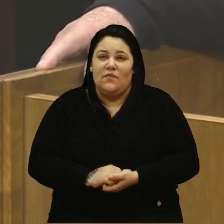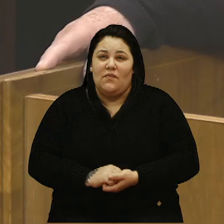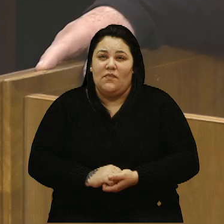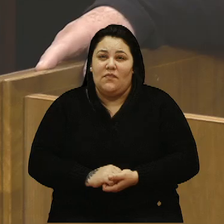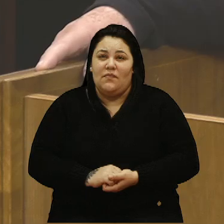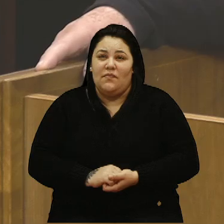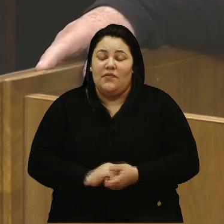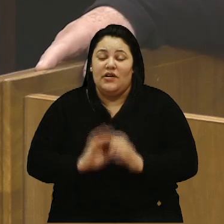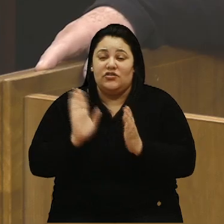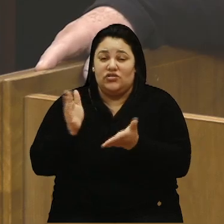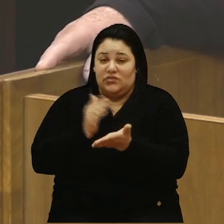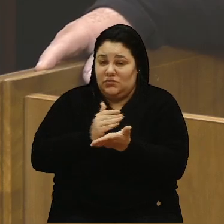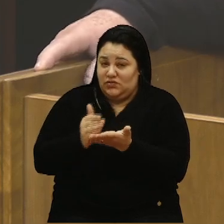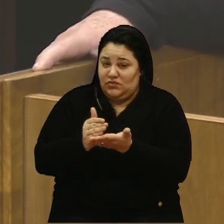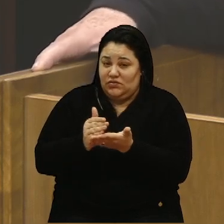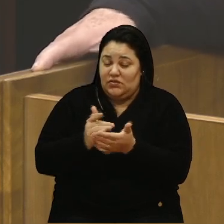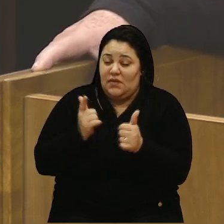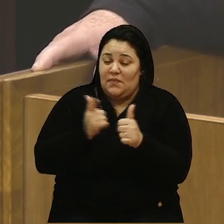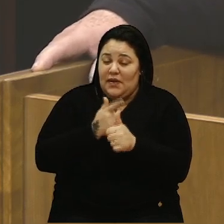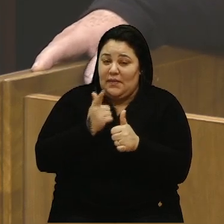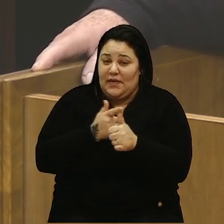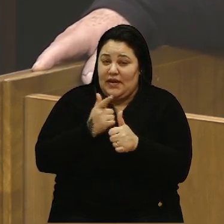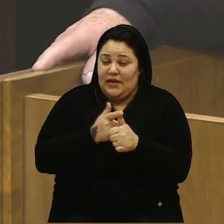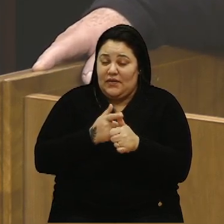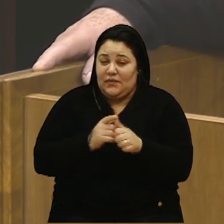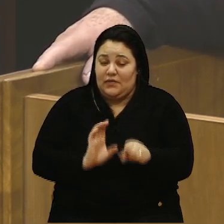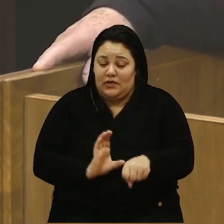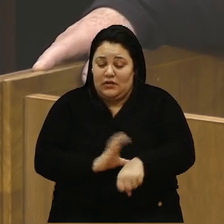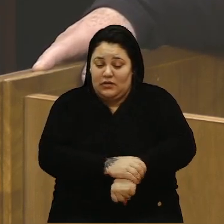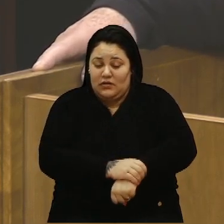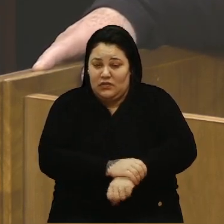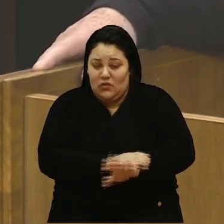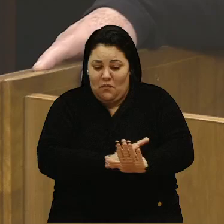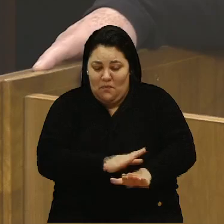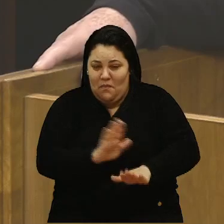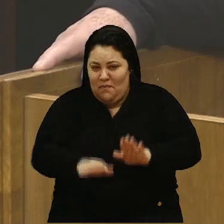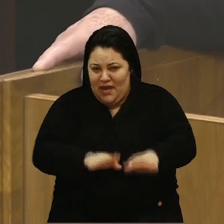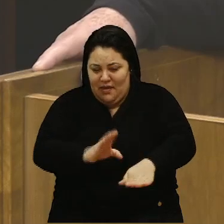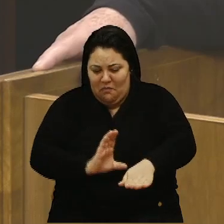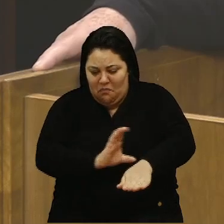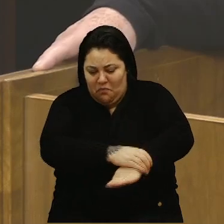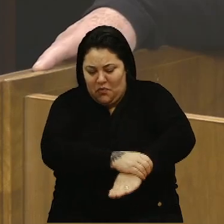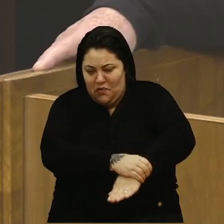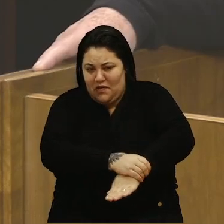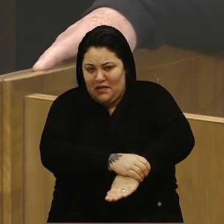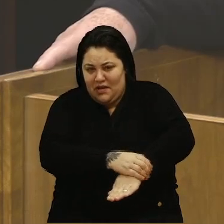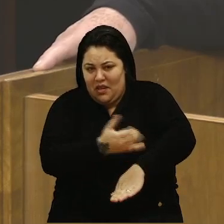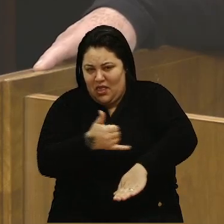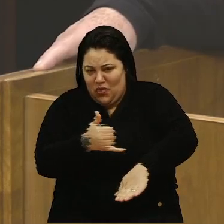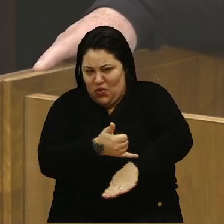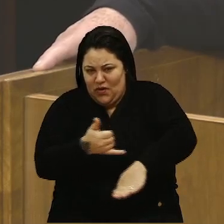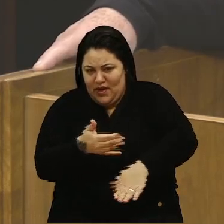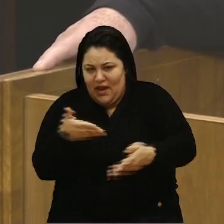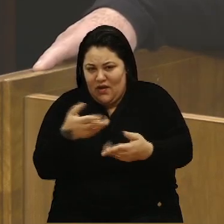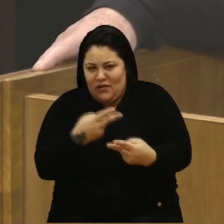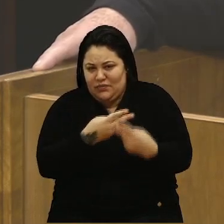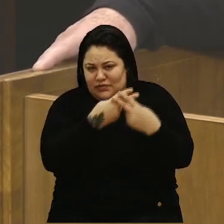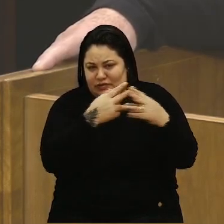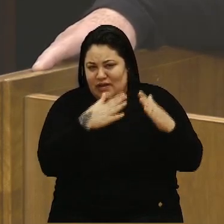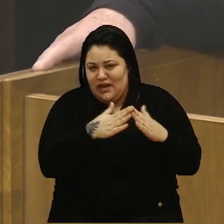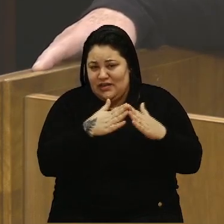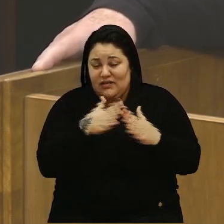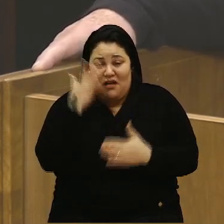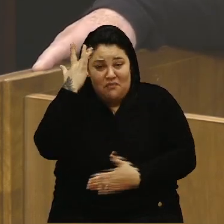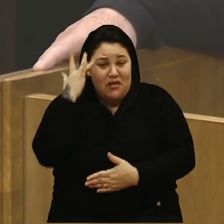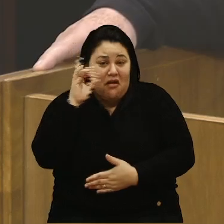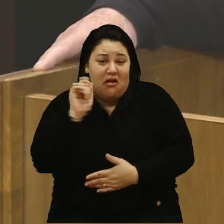Já começou. Primeiro foi a tornozeleira. Agora a prisão domiciliar. Quem sabe amanhã